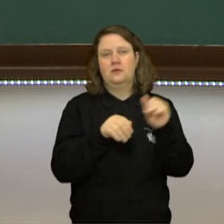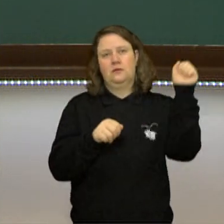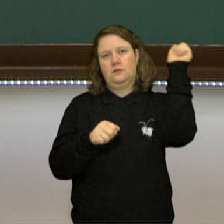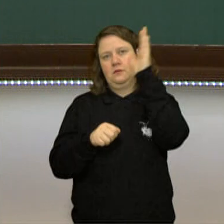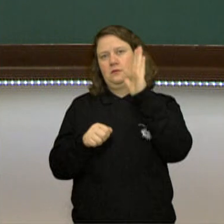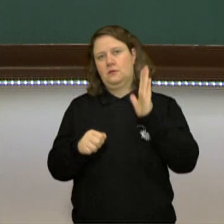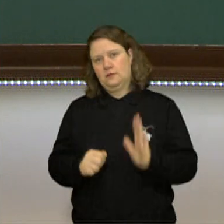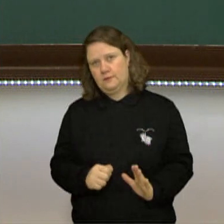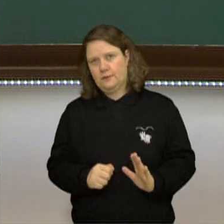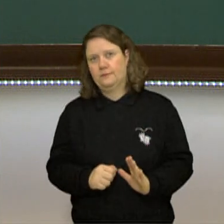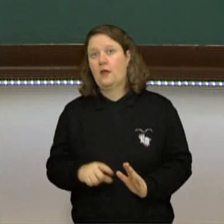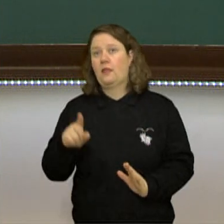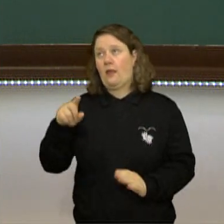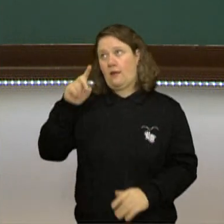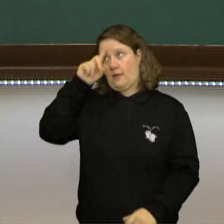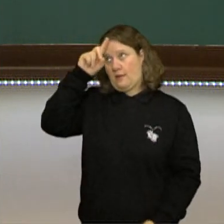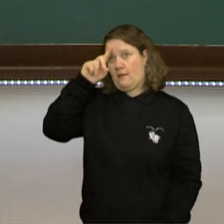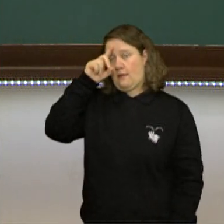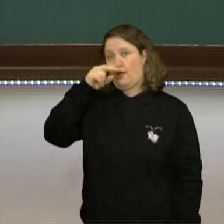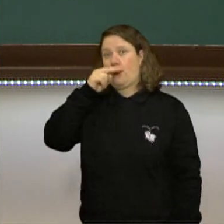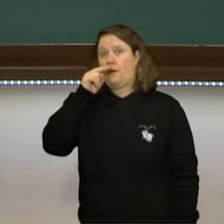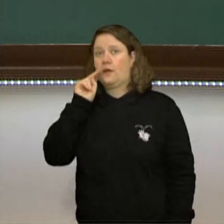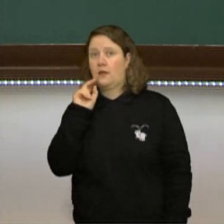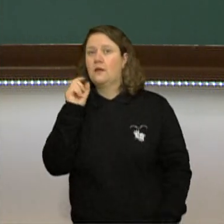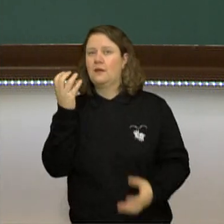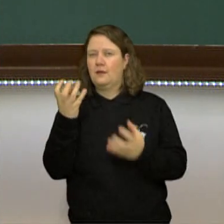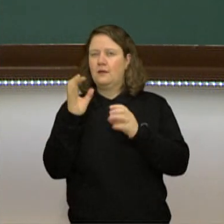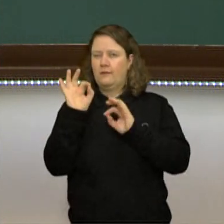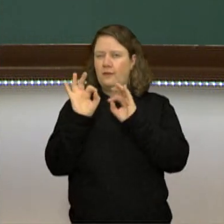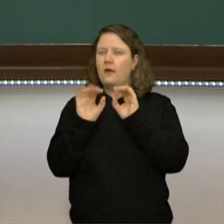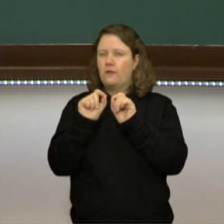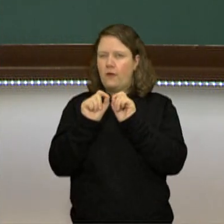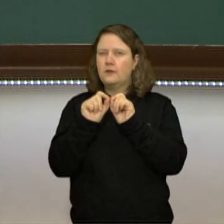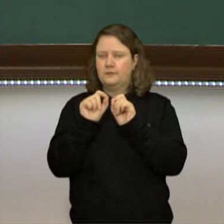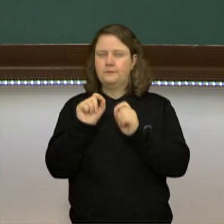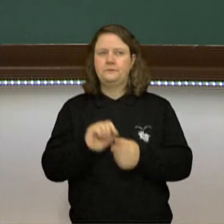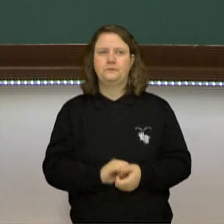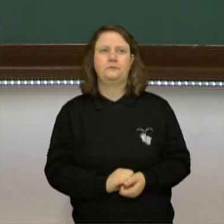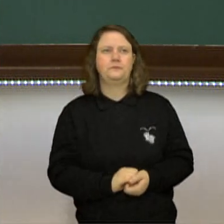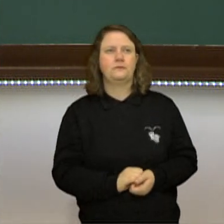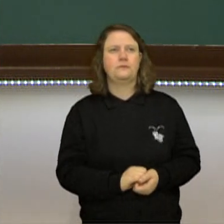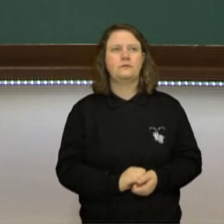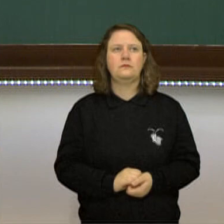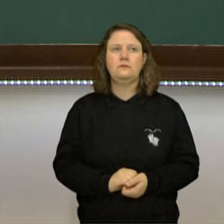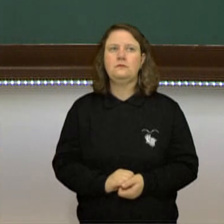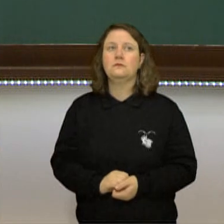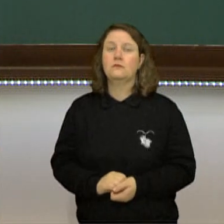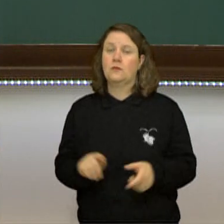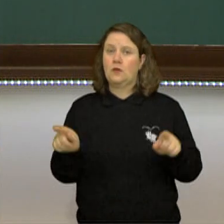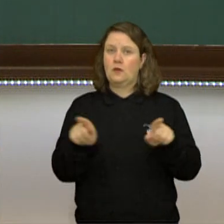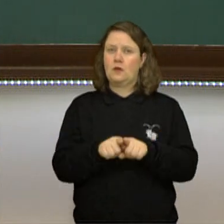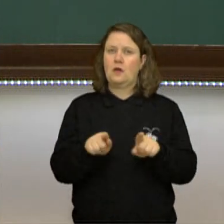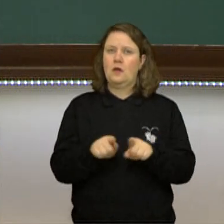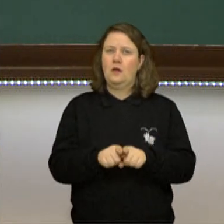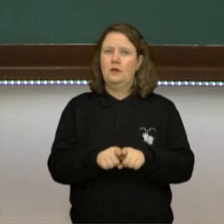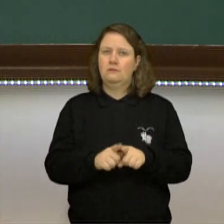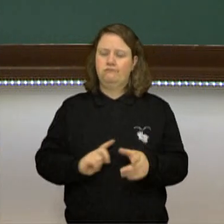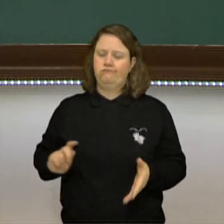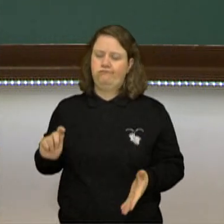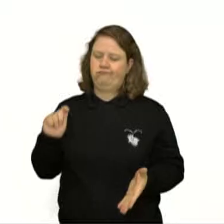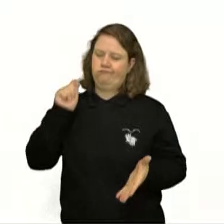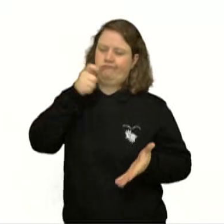em que o Stalin queria fazer o campo ser estatal também, ser propriedade do Estado. E ele vai impor aí uma grande